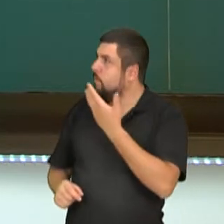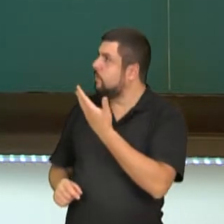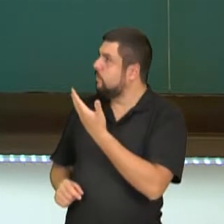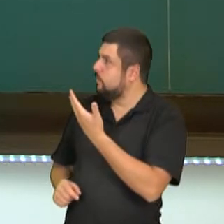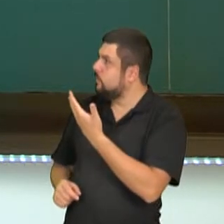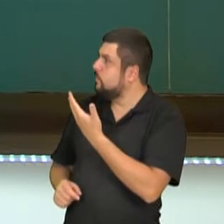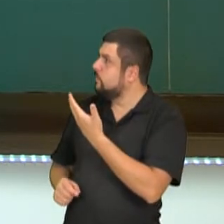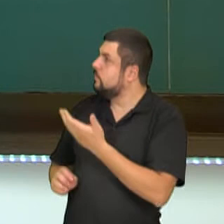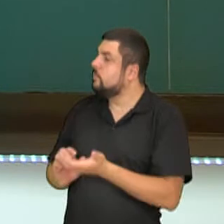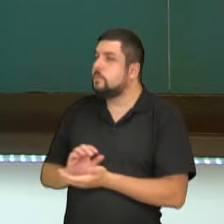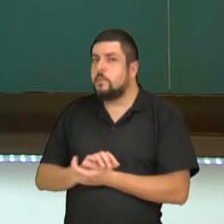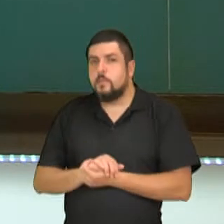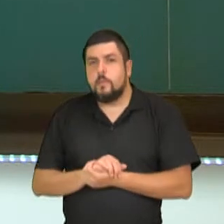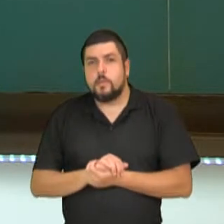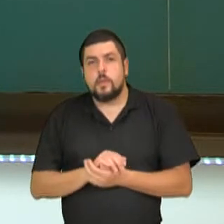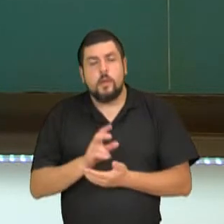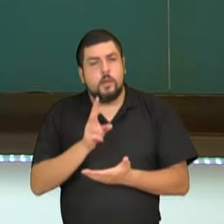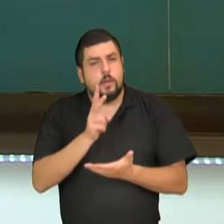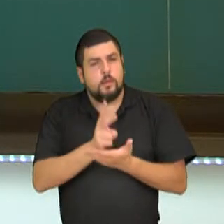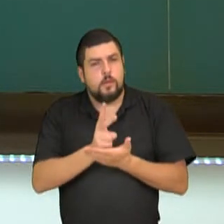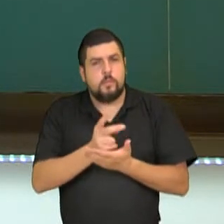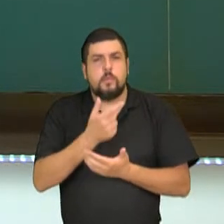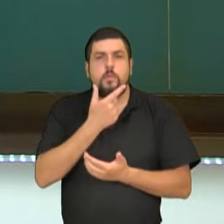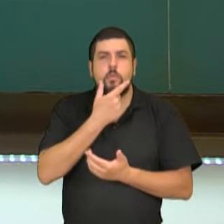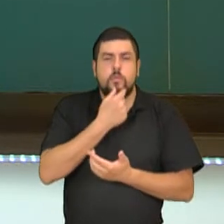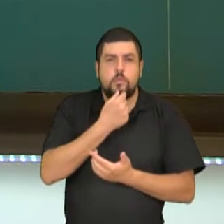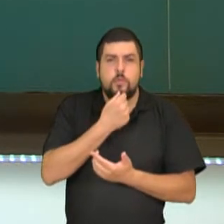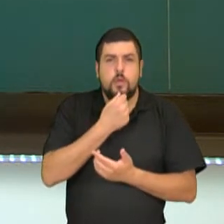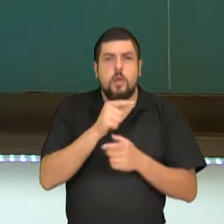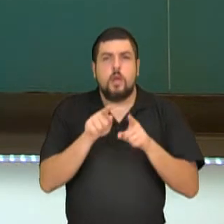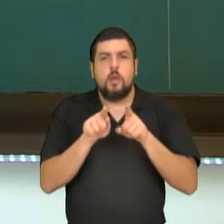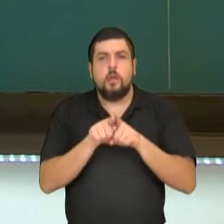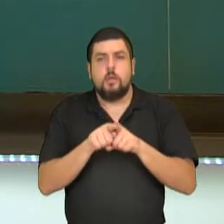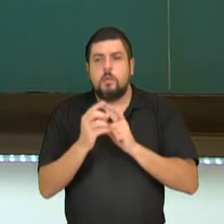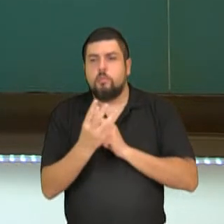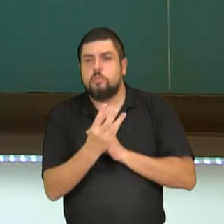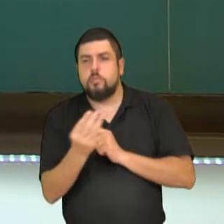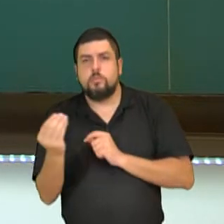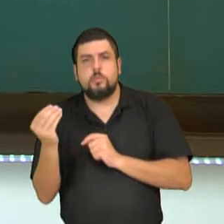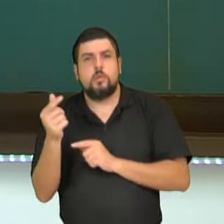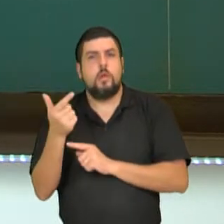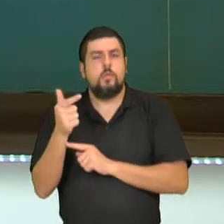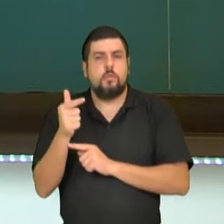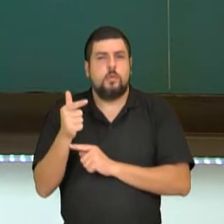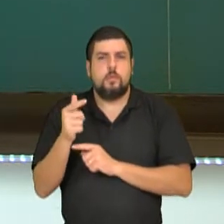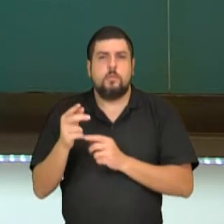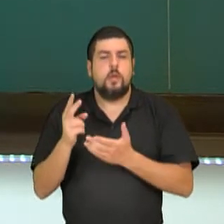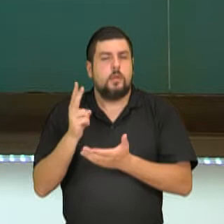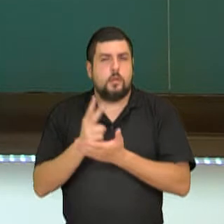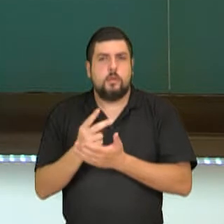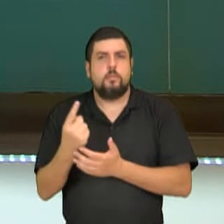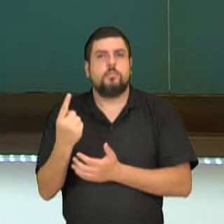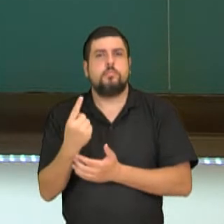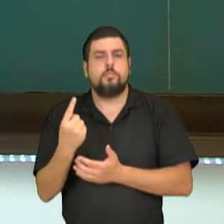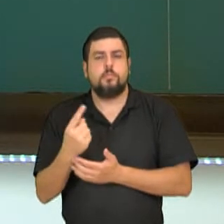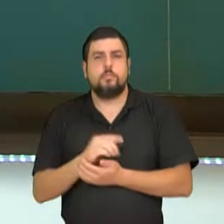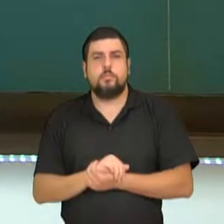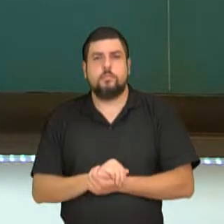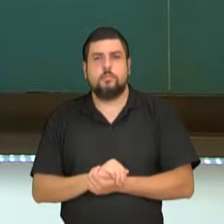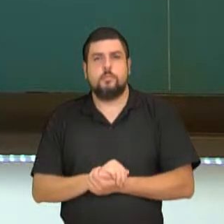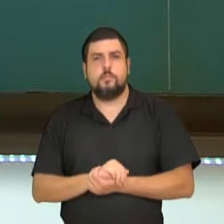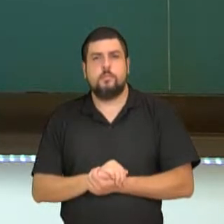aquello, sempre no masculino e não tem o plural, sempre na forma singular, ok? Em espanhol, as